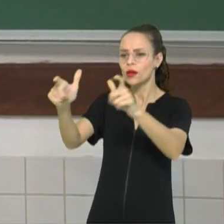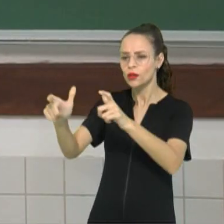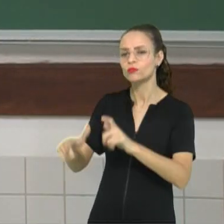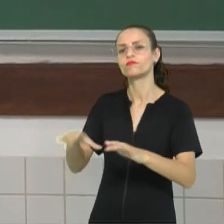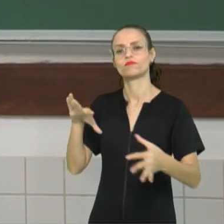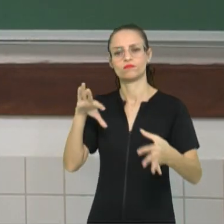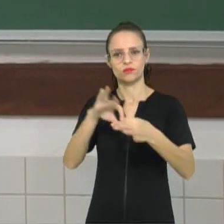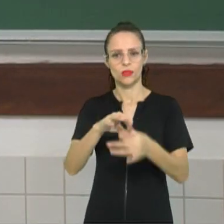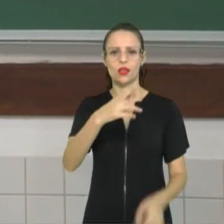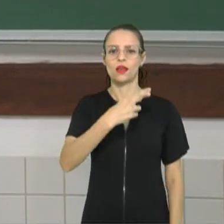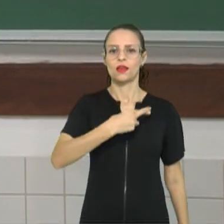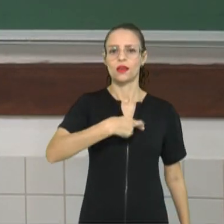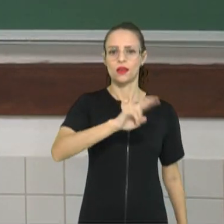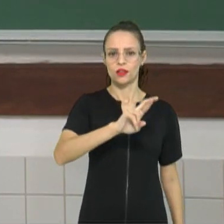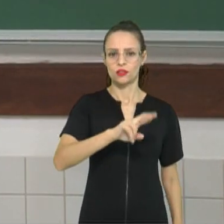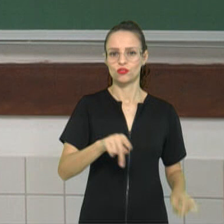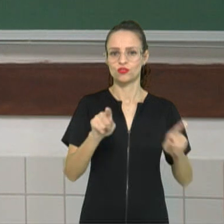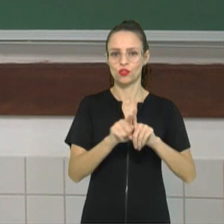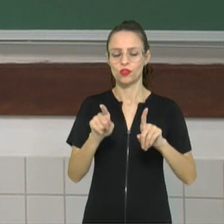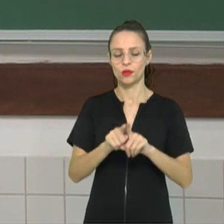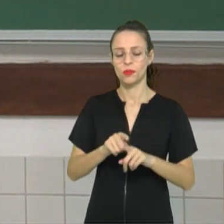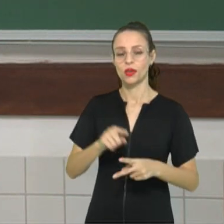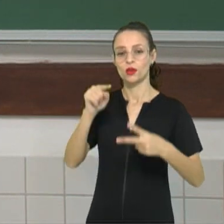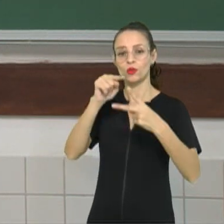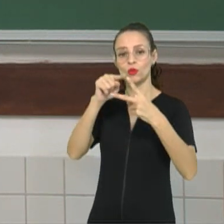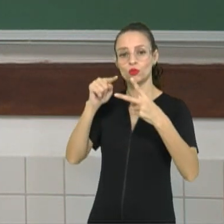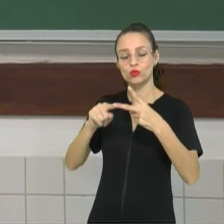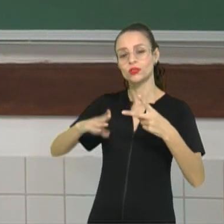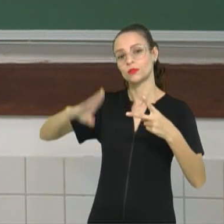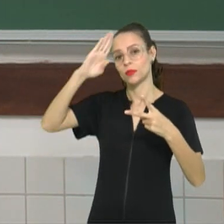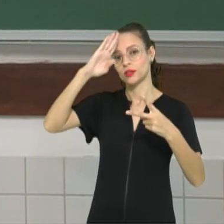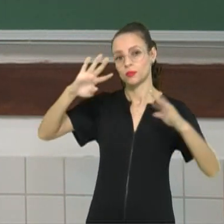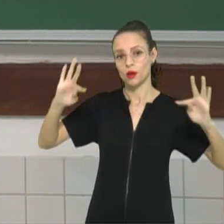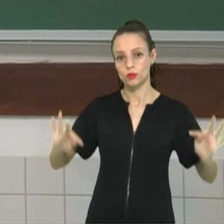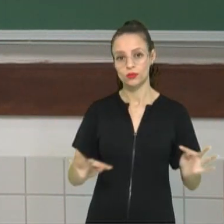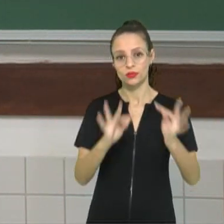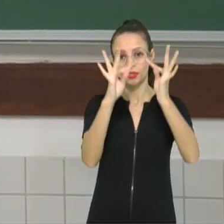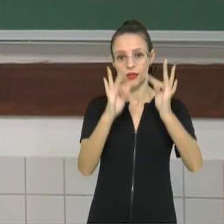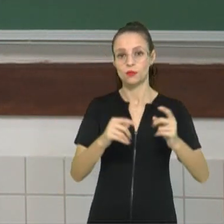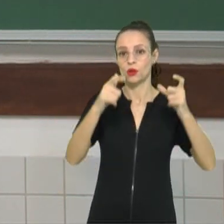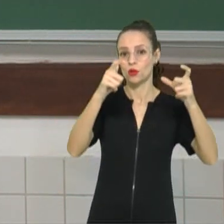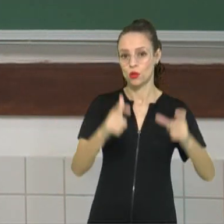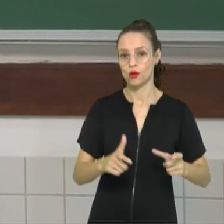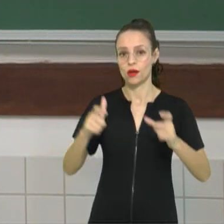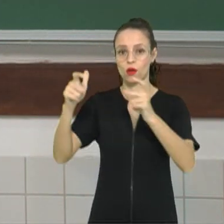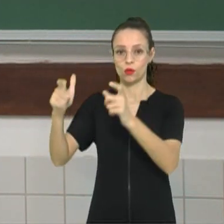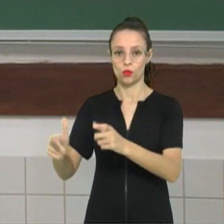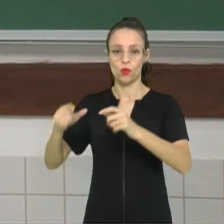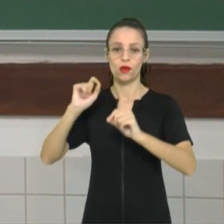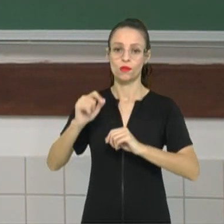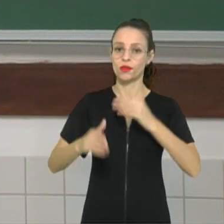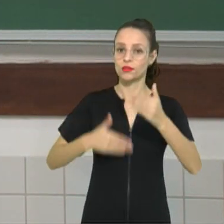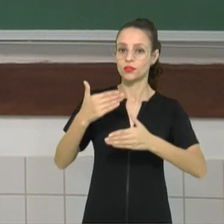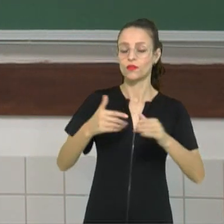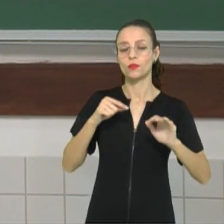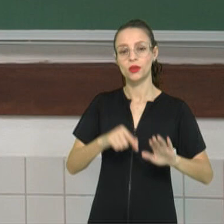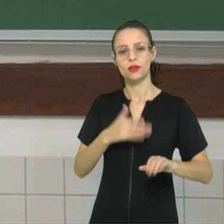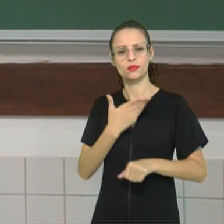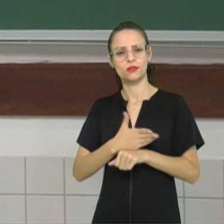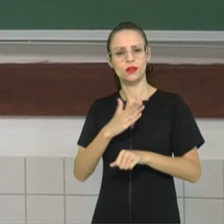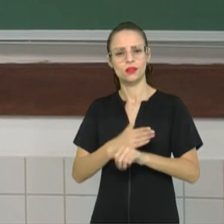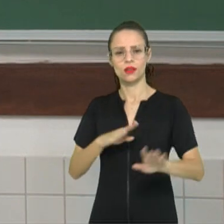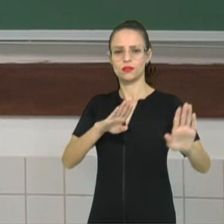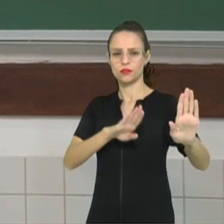Então tem essa relação com os 2 principais templos, os 2 principais locais que são desenvolvidos, que são